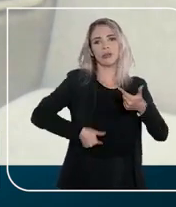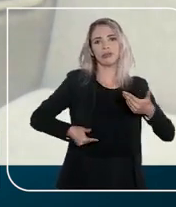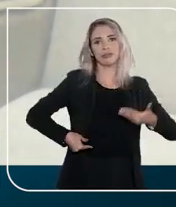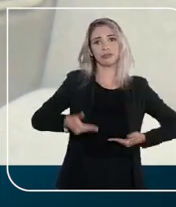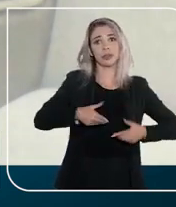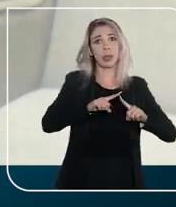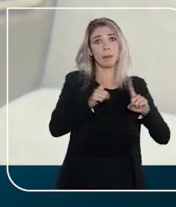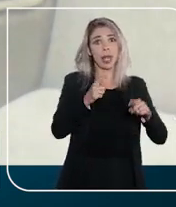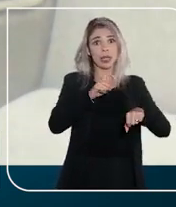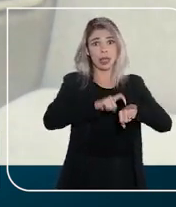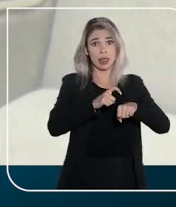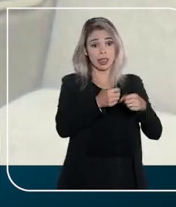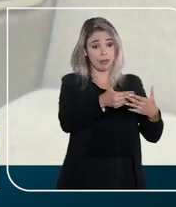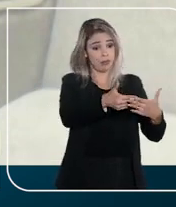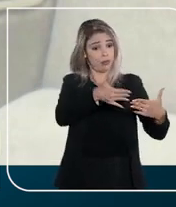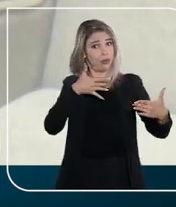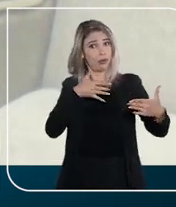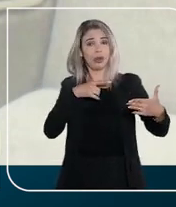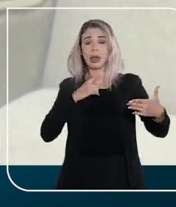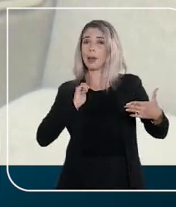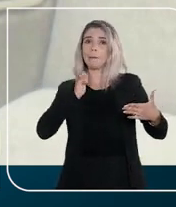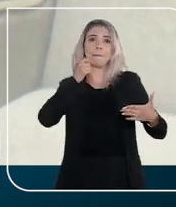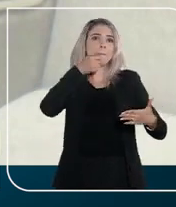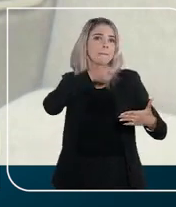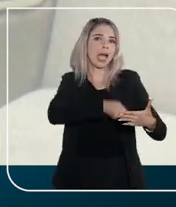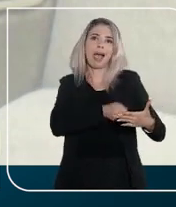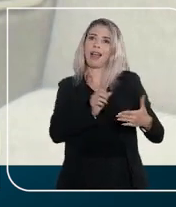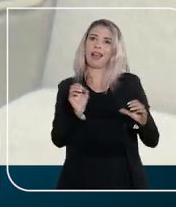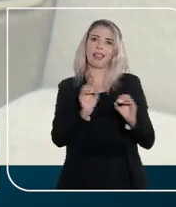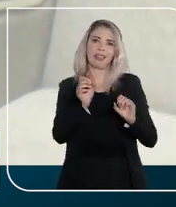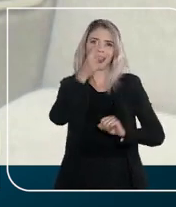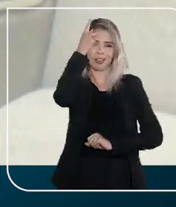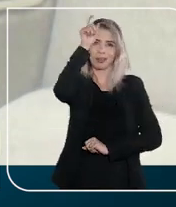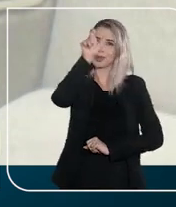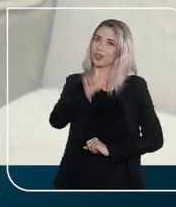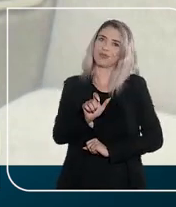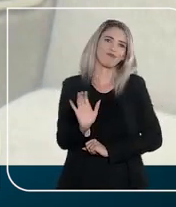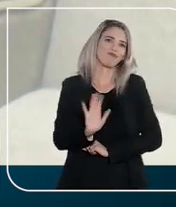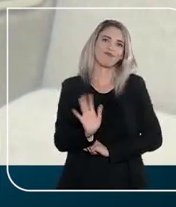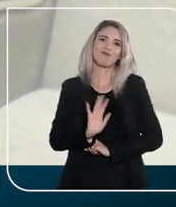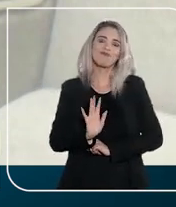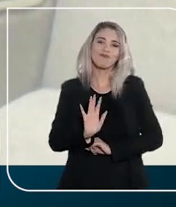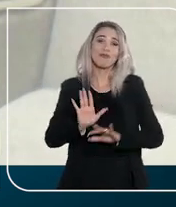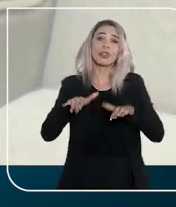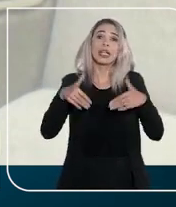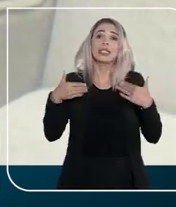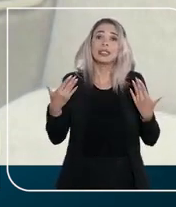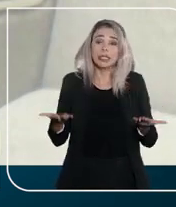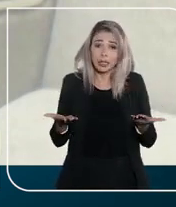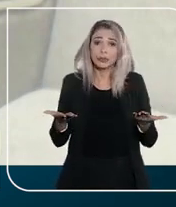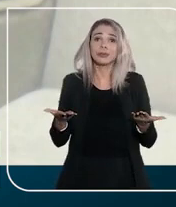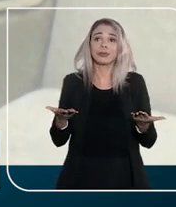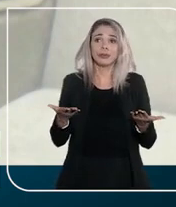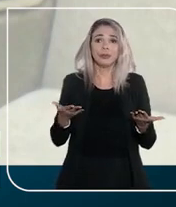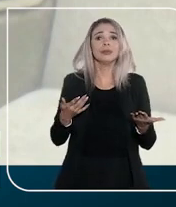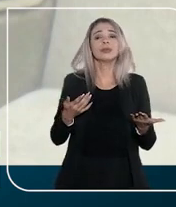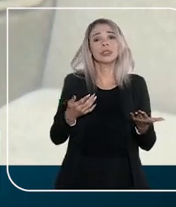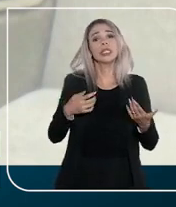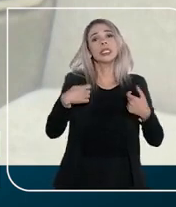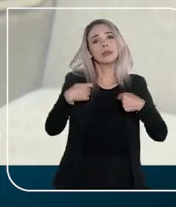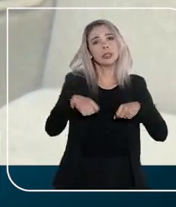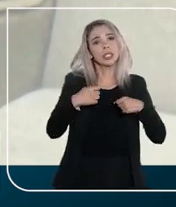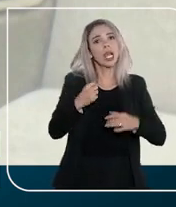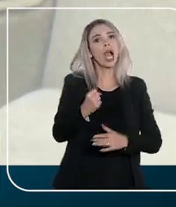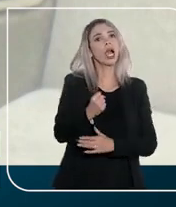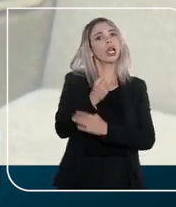2, 3 anos de discussão judicial não serão pagos ao servidor público, né? Então, que se garanta, portanto,